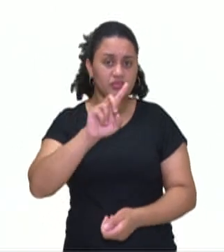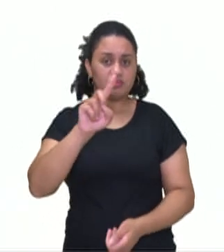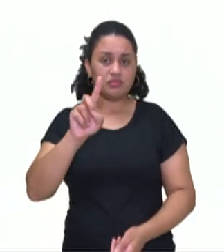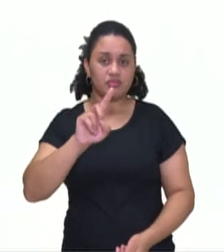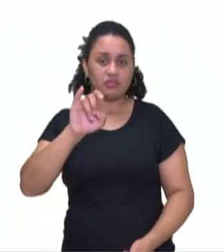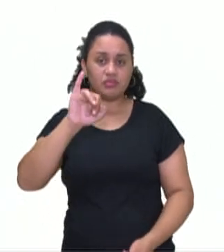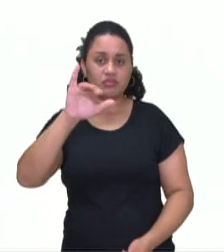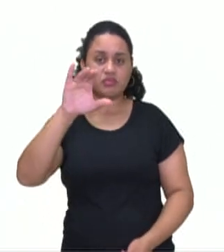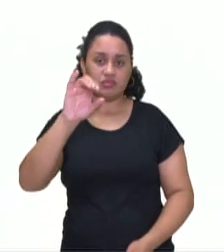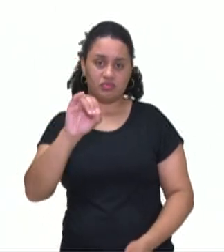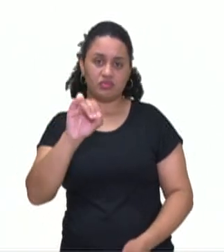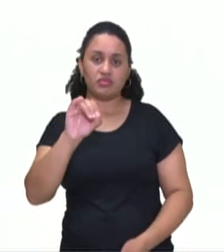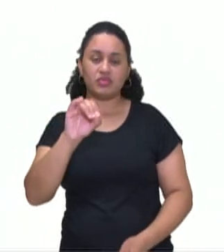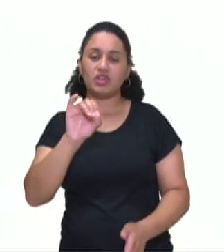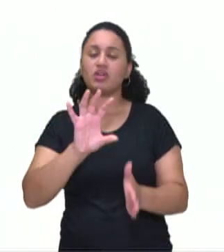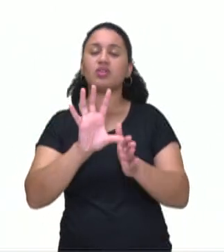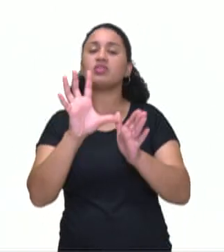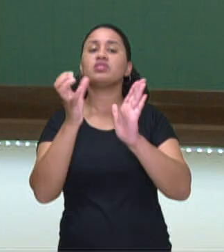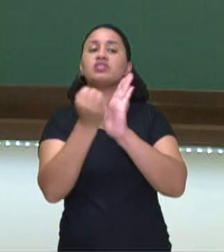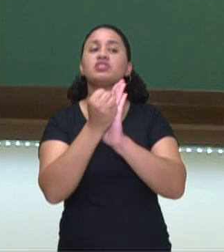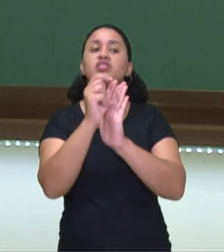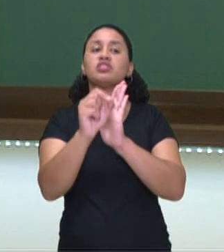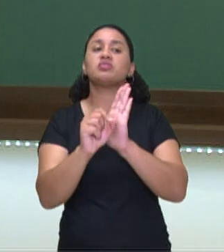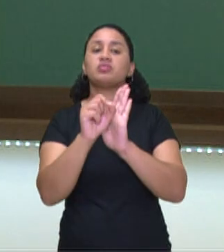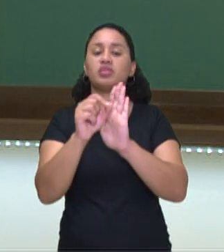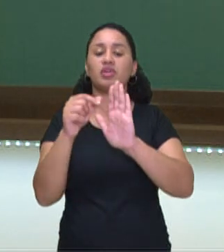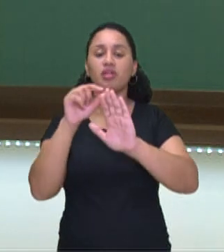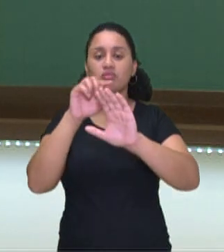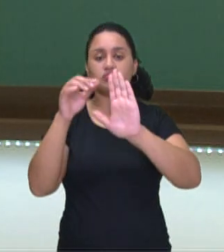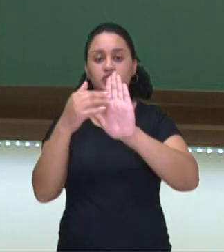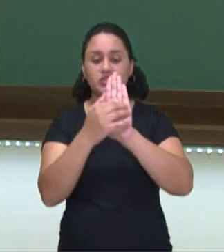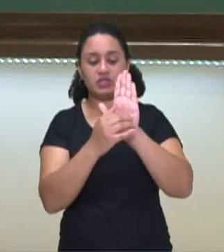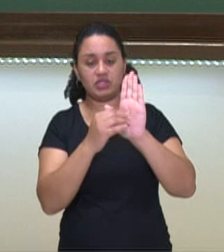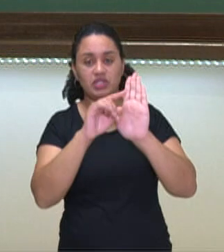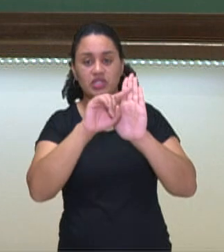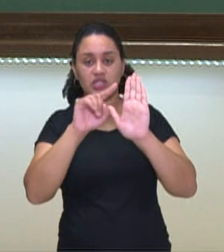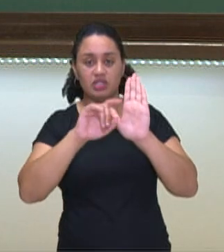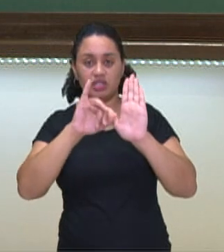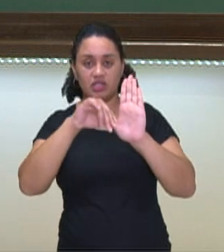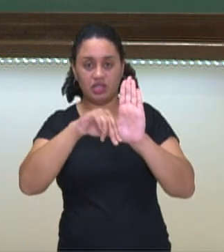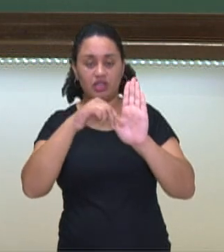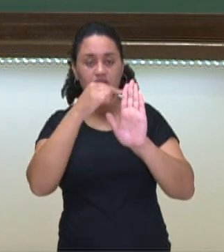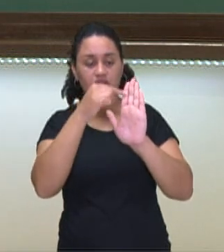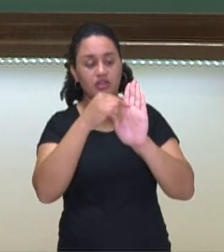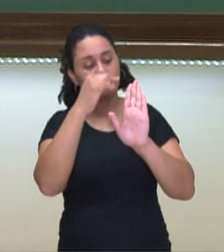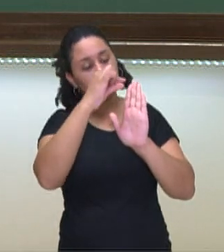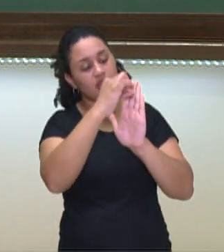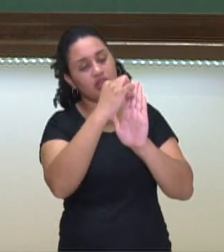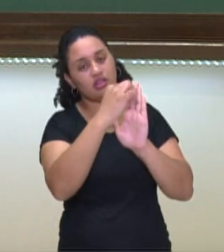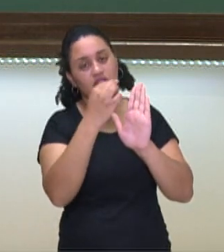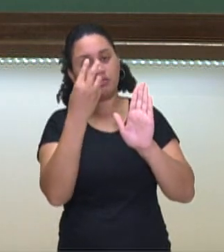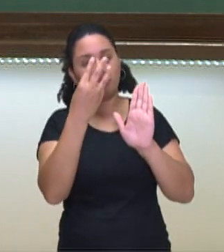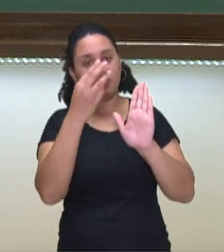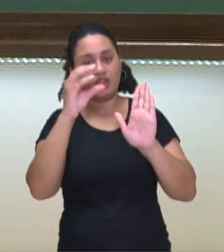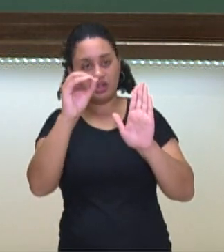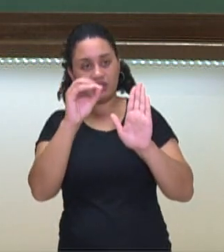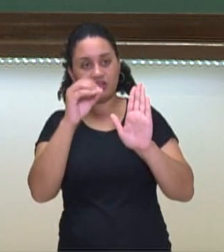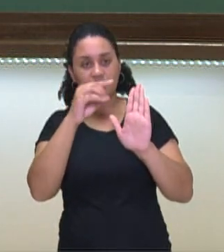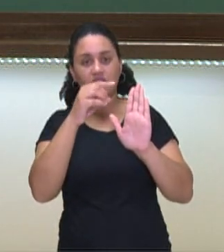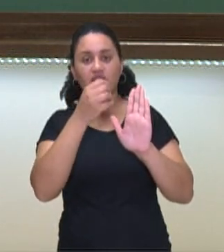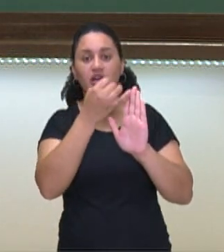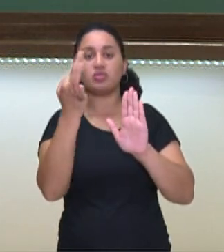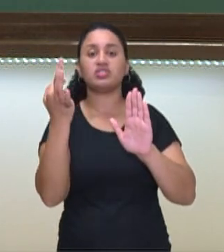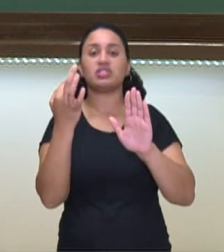elemento químico zinco, eu tenho esse número 30, que representa um número atômico, a quantidade de carga positiva e também